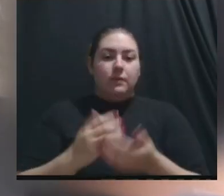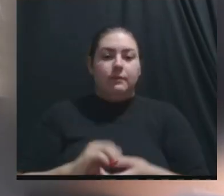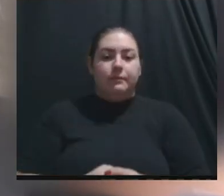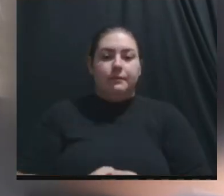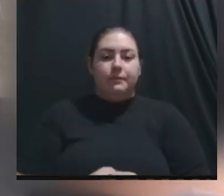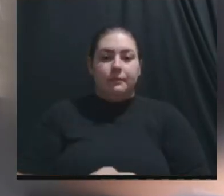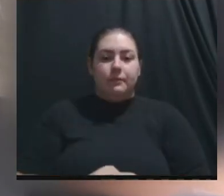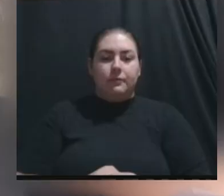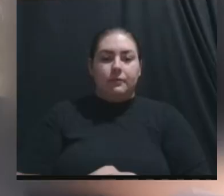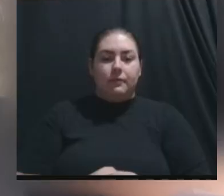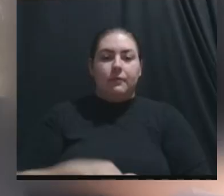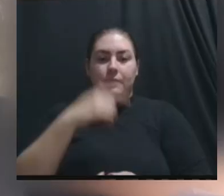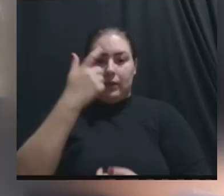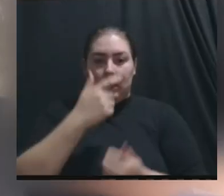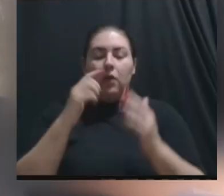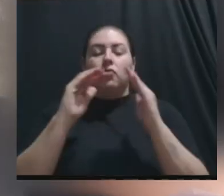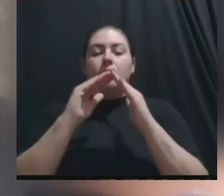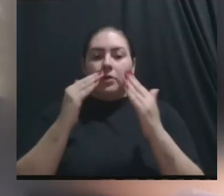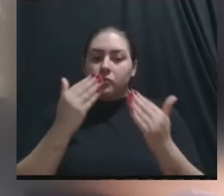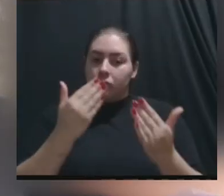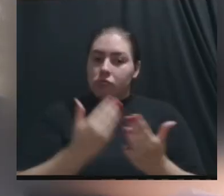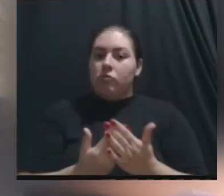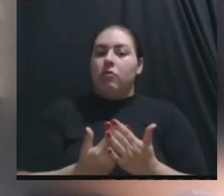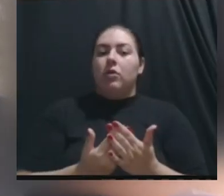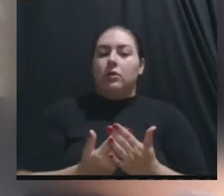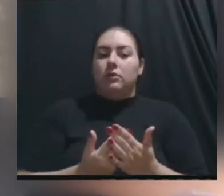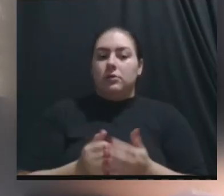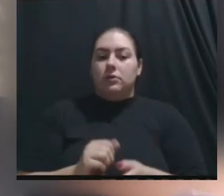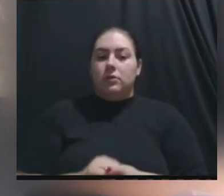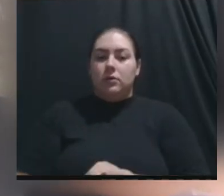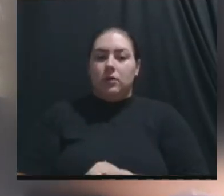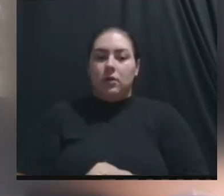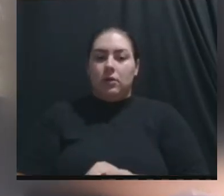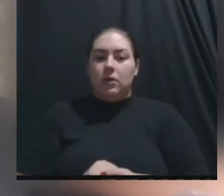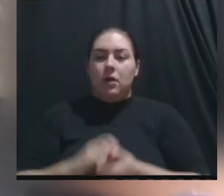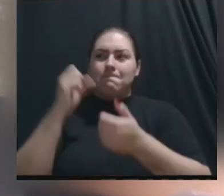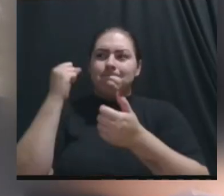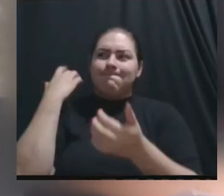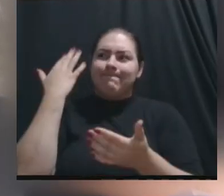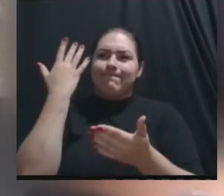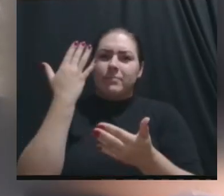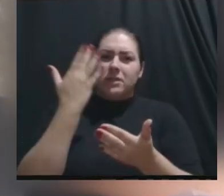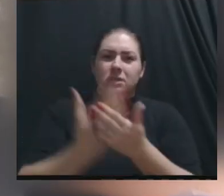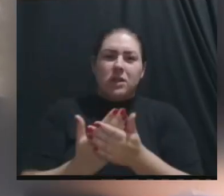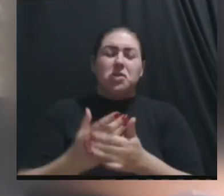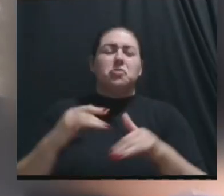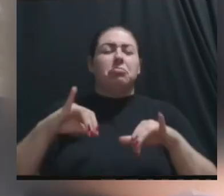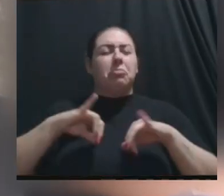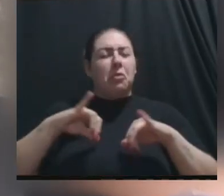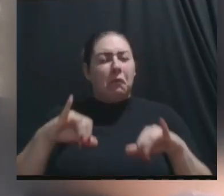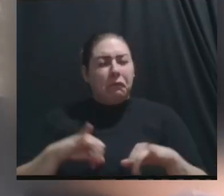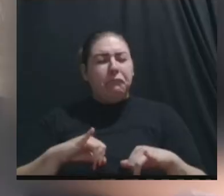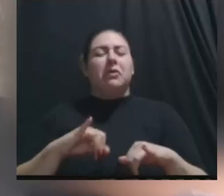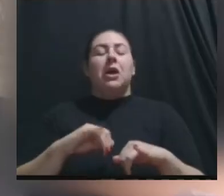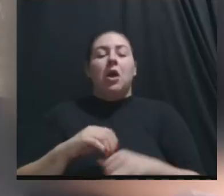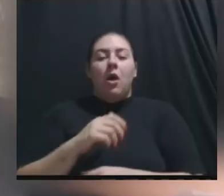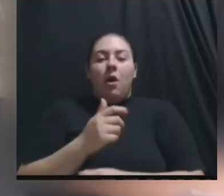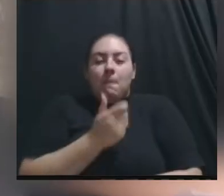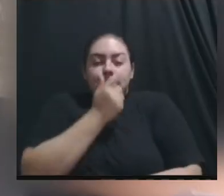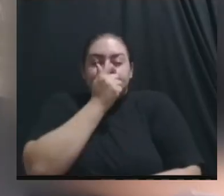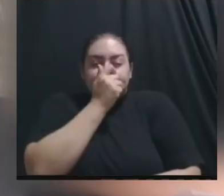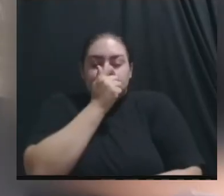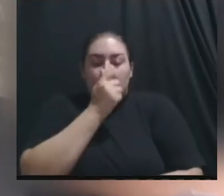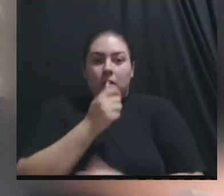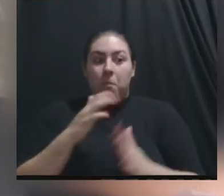uma escola que há muitos e muitos anos sofre com a superlotação. Também me espanta esse número da rede, que apenas acho que